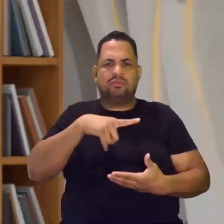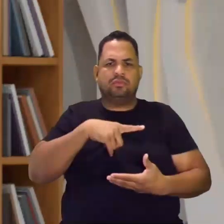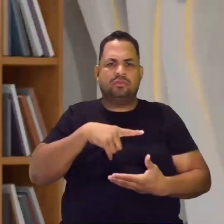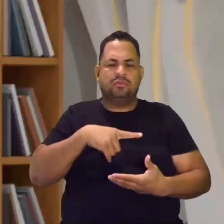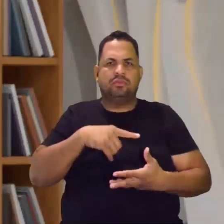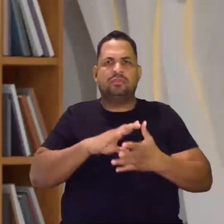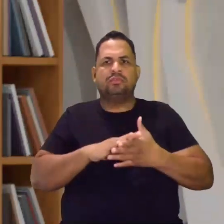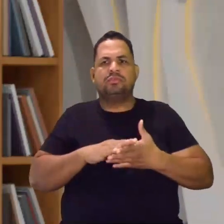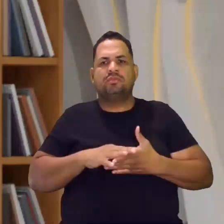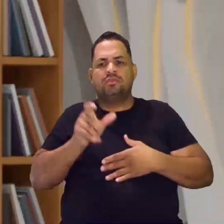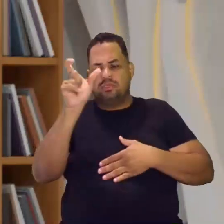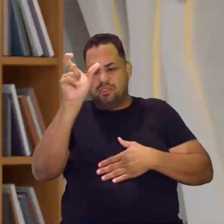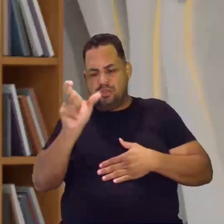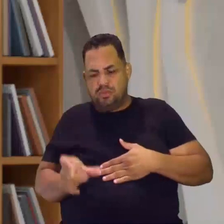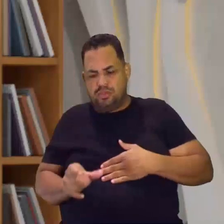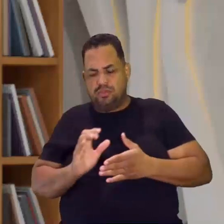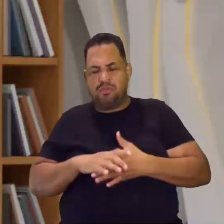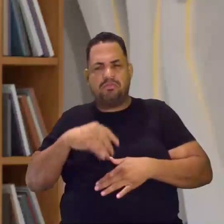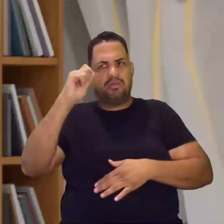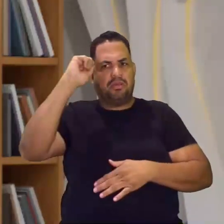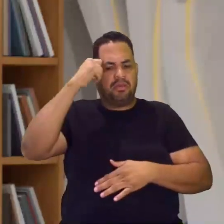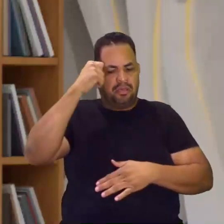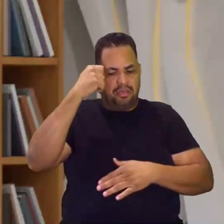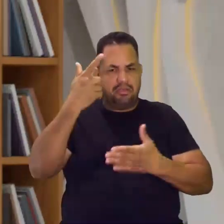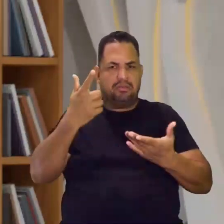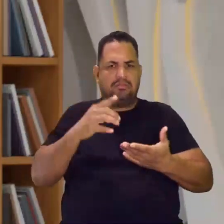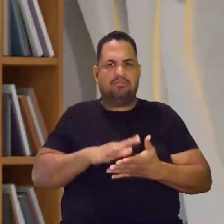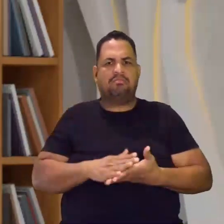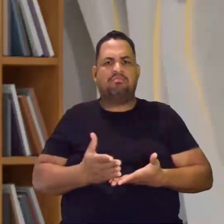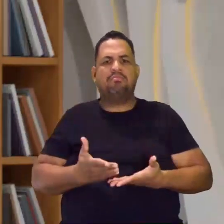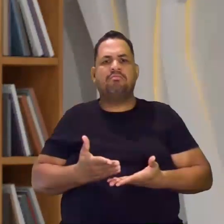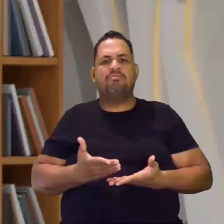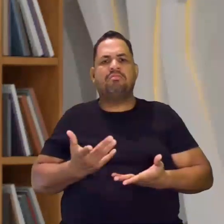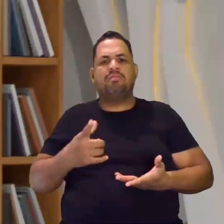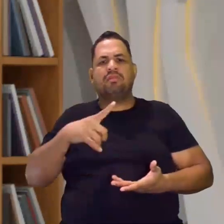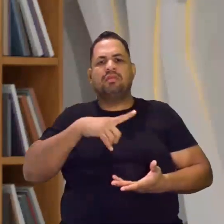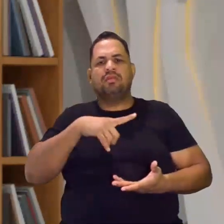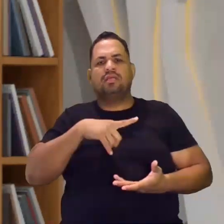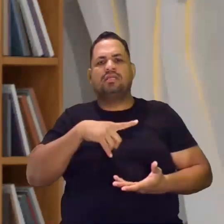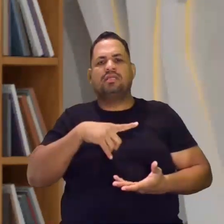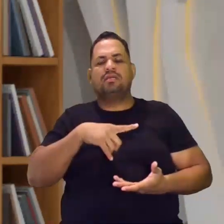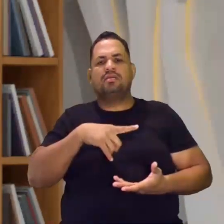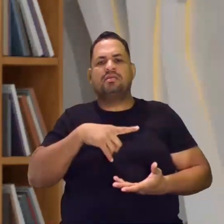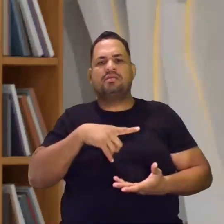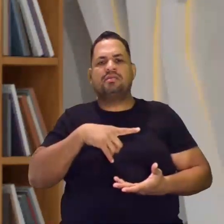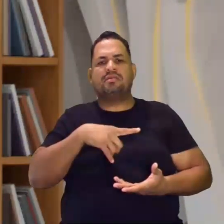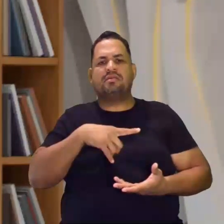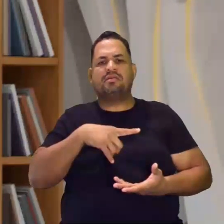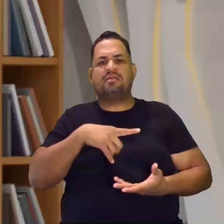algum jogador que é negro, não ficam fazendo aqueles